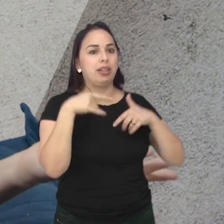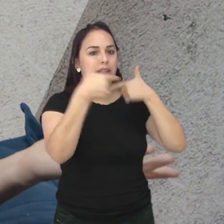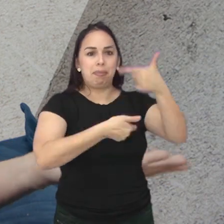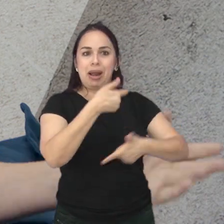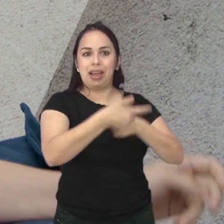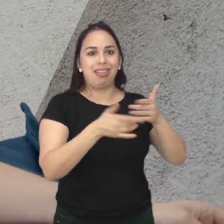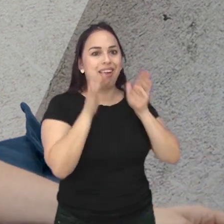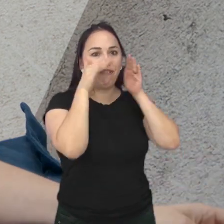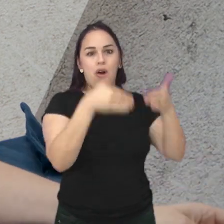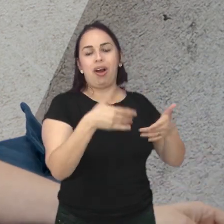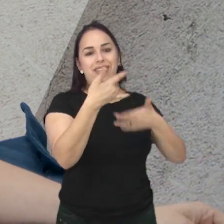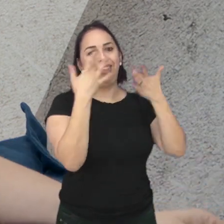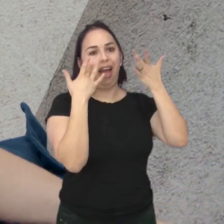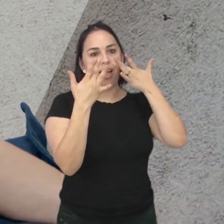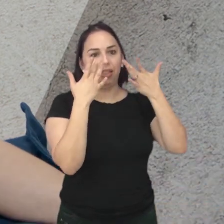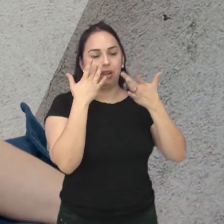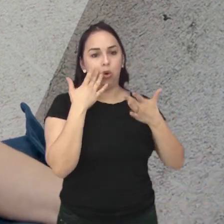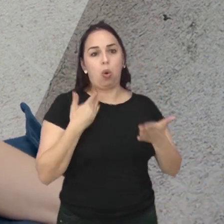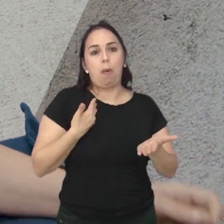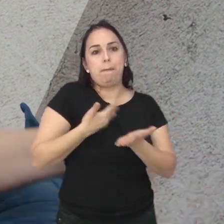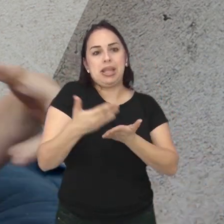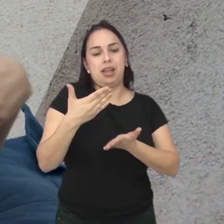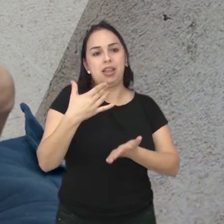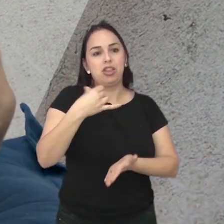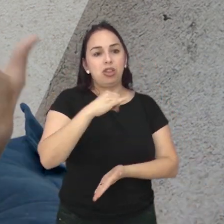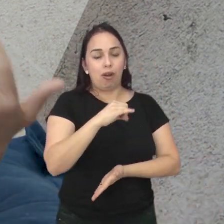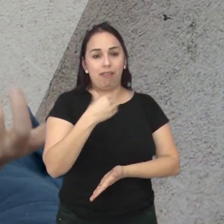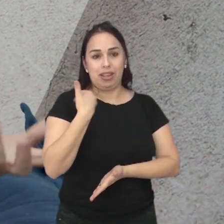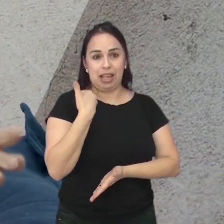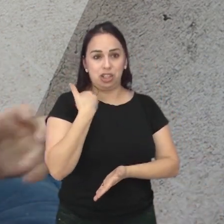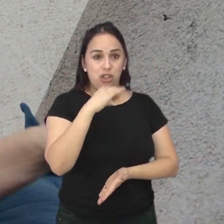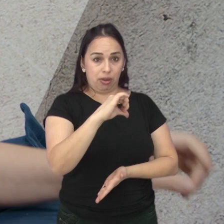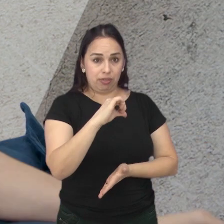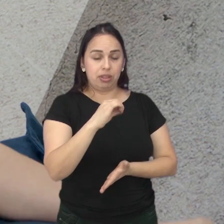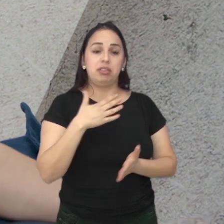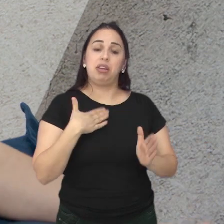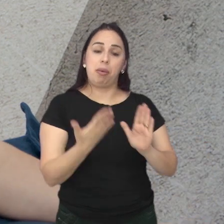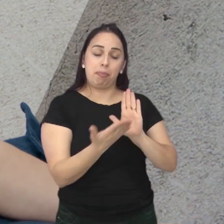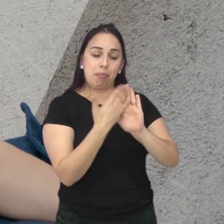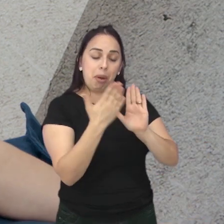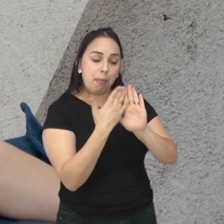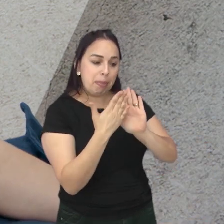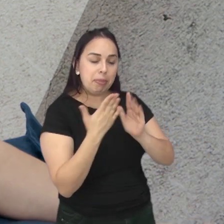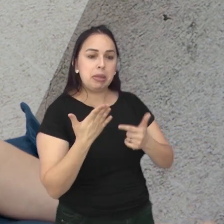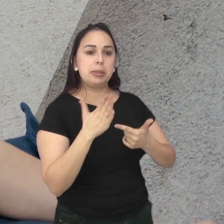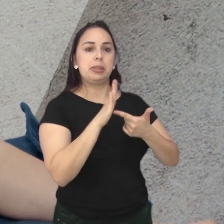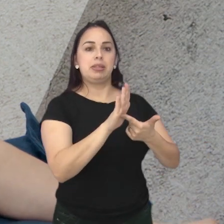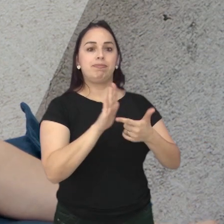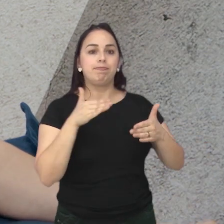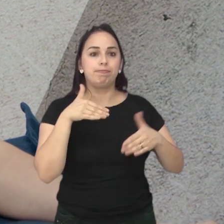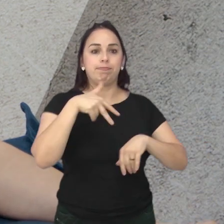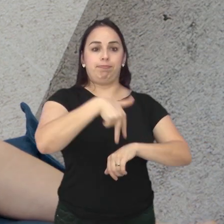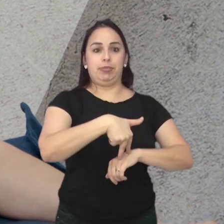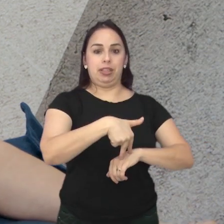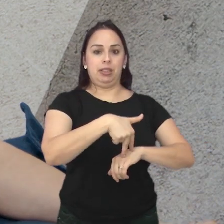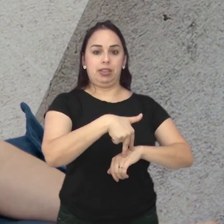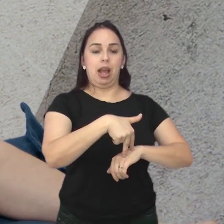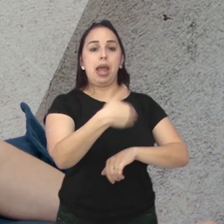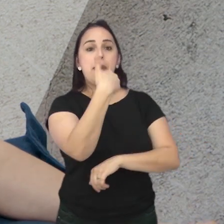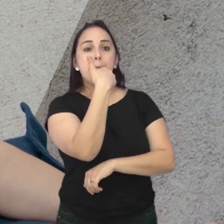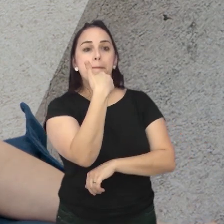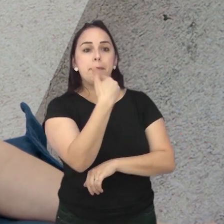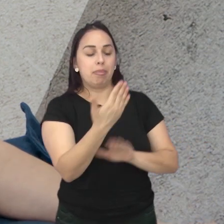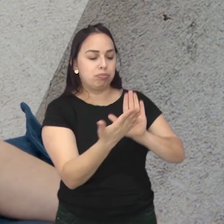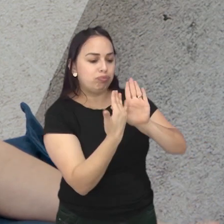fiz teatro, desde os 9 anos. Então, preparei um portfólio e aos 22 anos eu entrei com